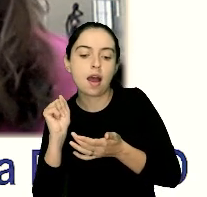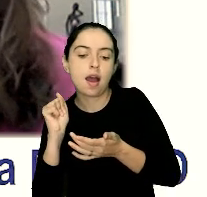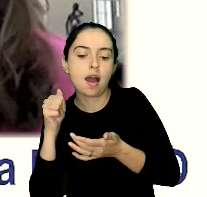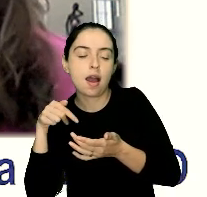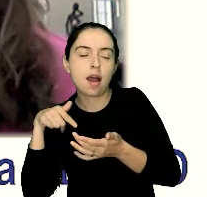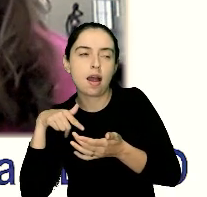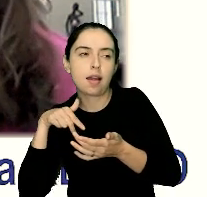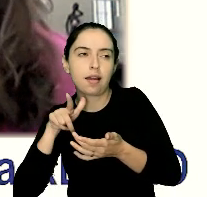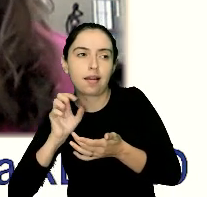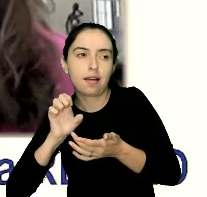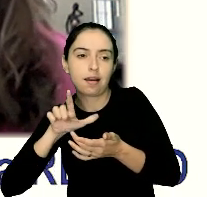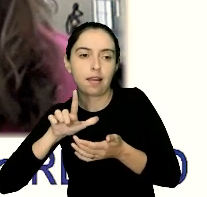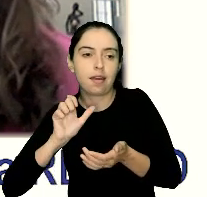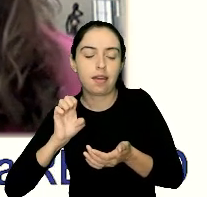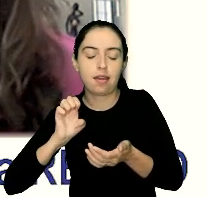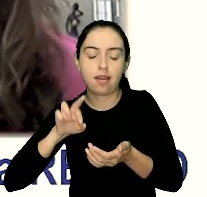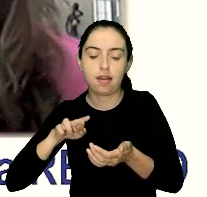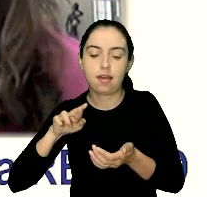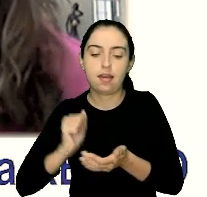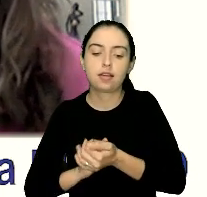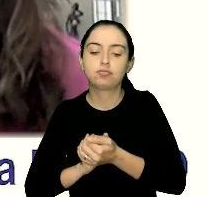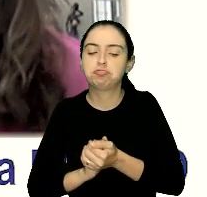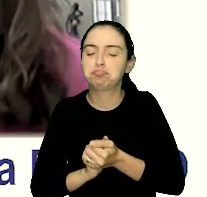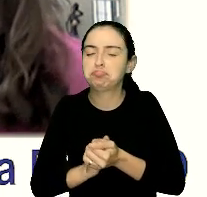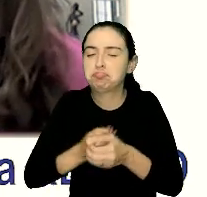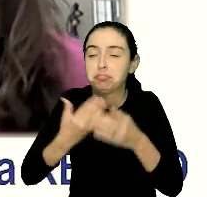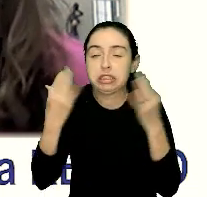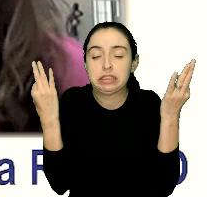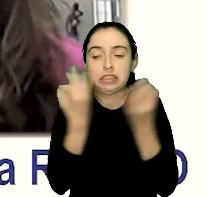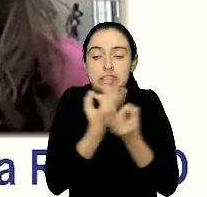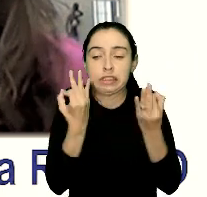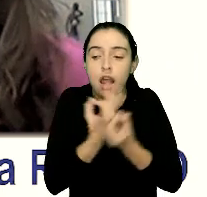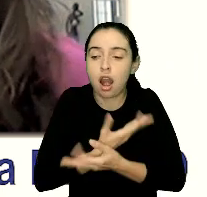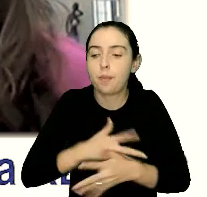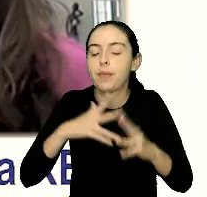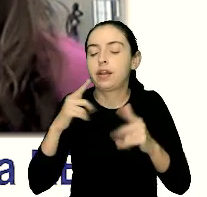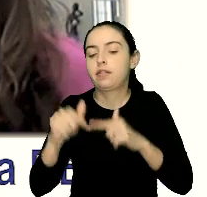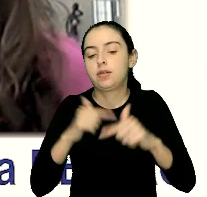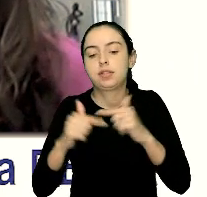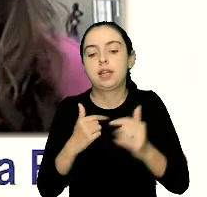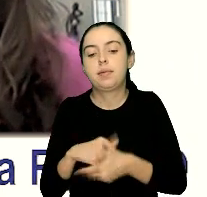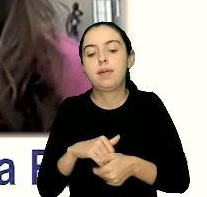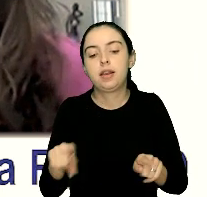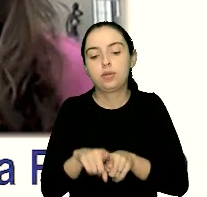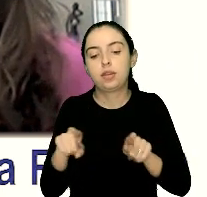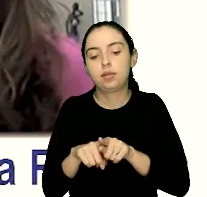trabalho brilhante, e também o corpo